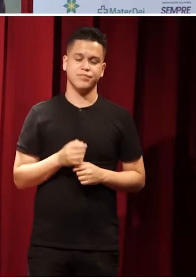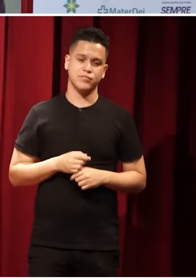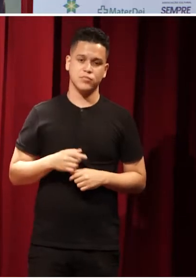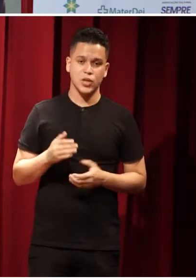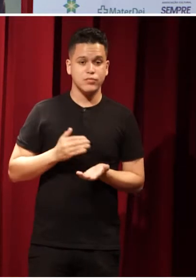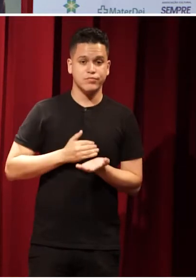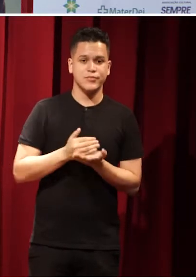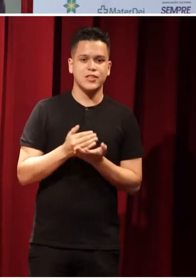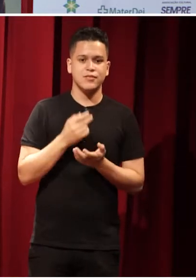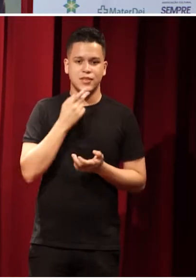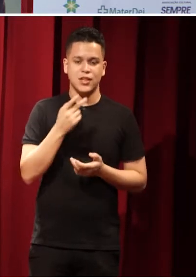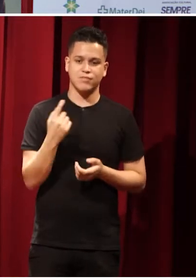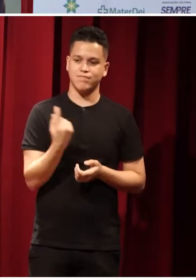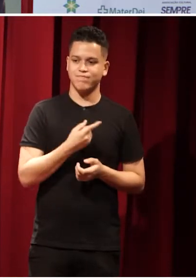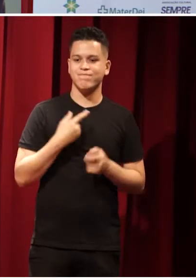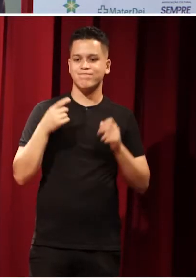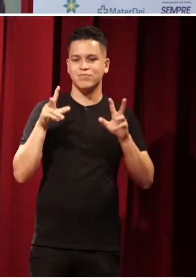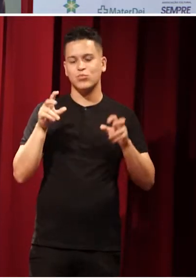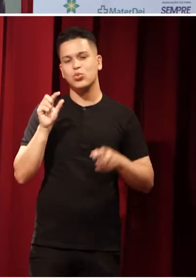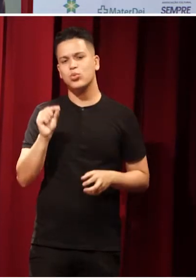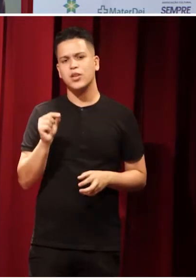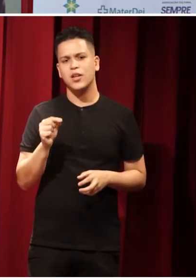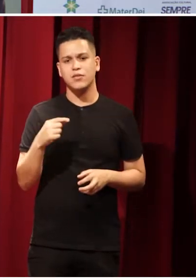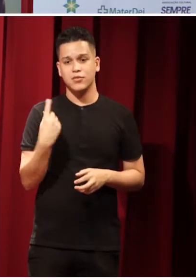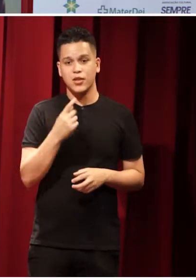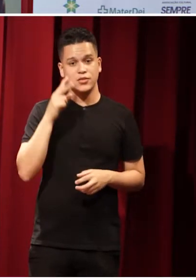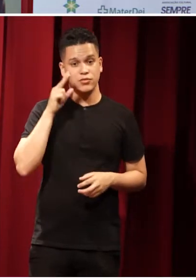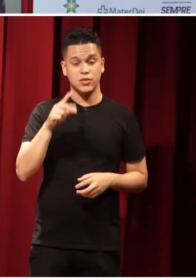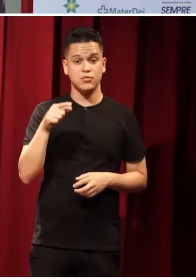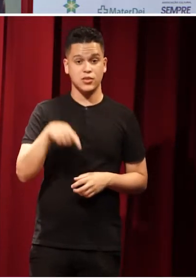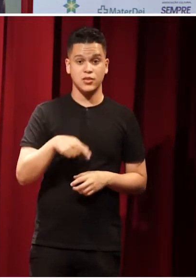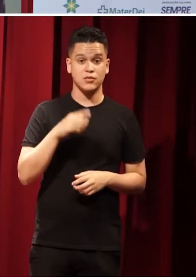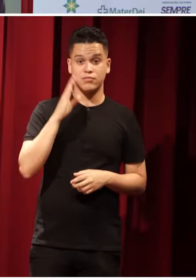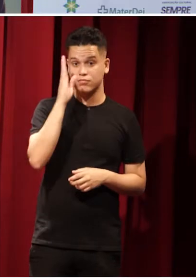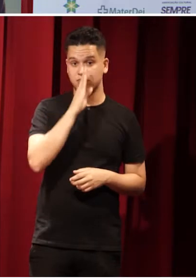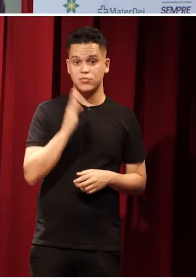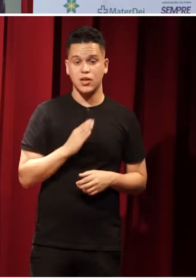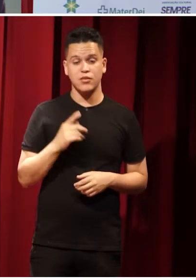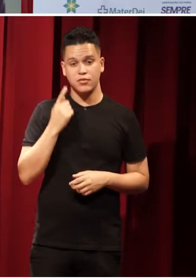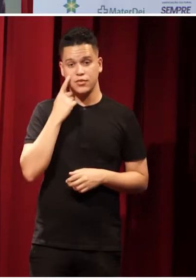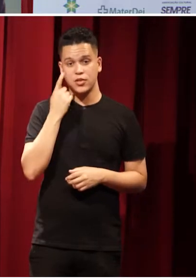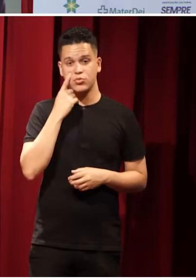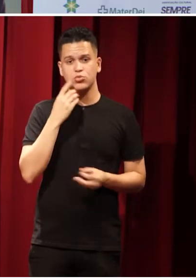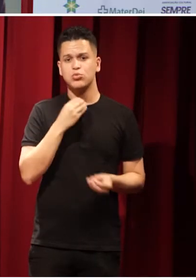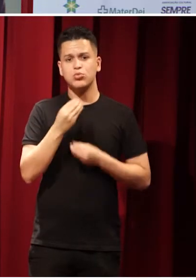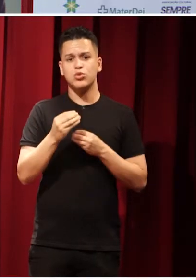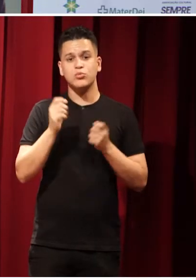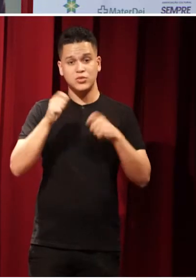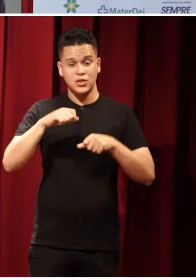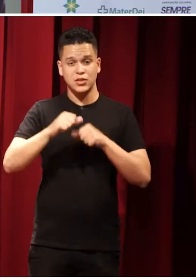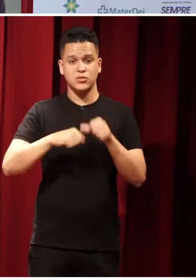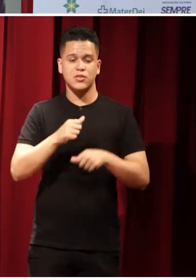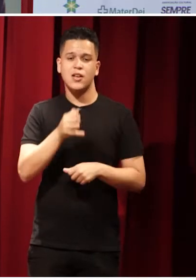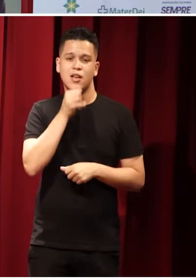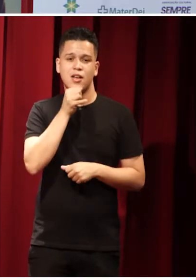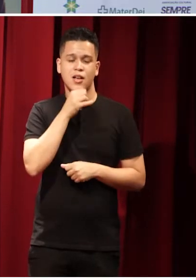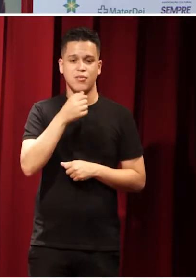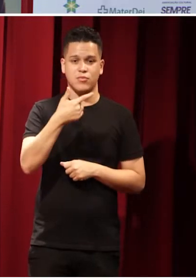o Brasil, já para entrar no nosso tema, deu um exemplo disso extraordinário, uma vez que